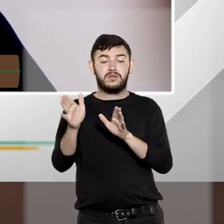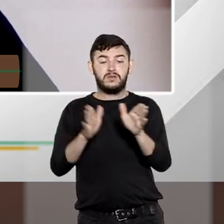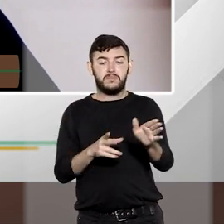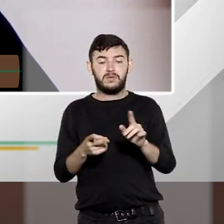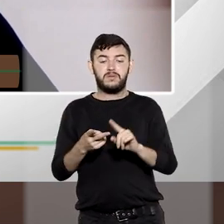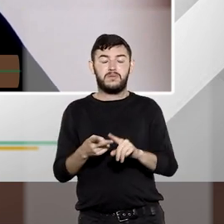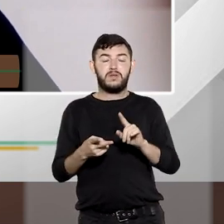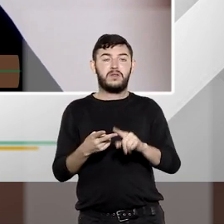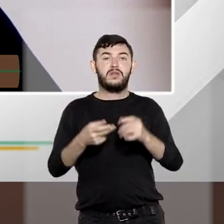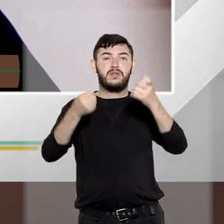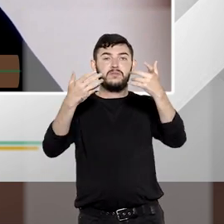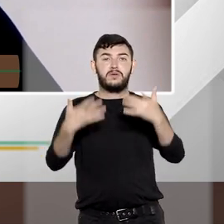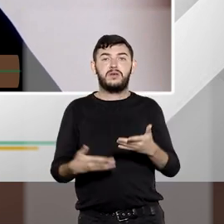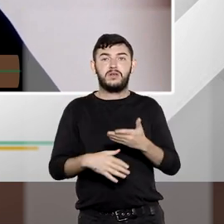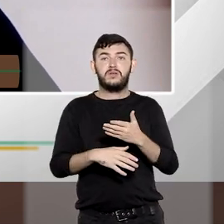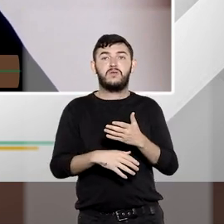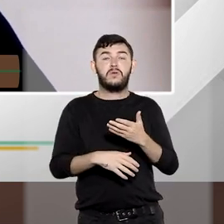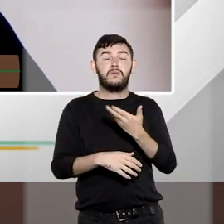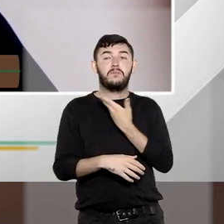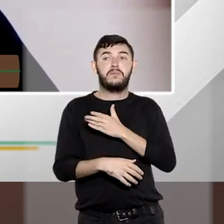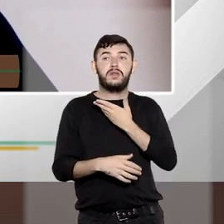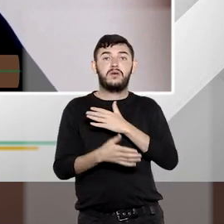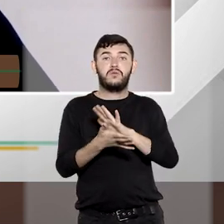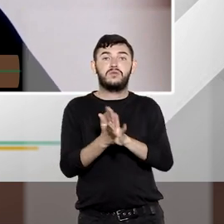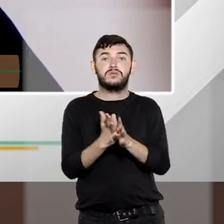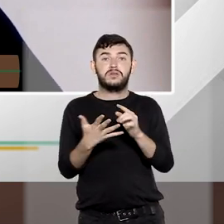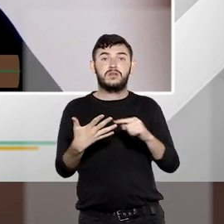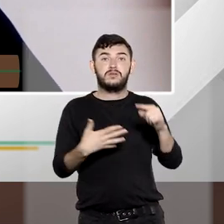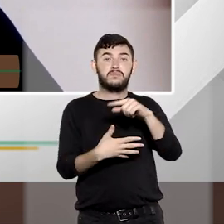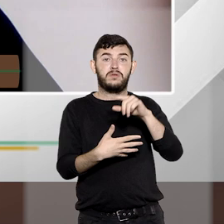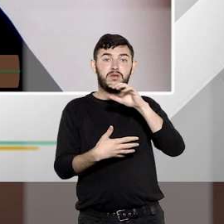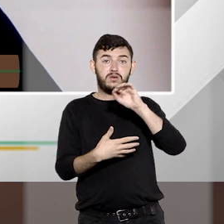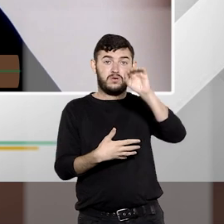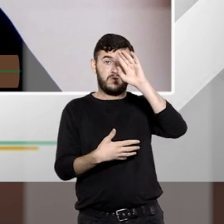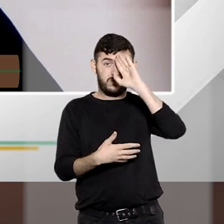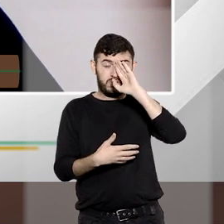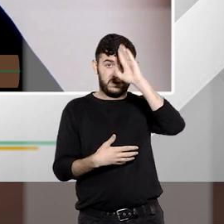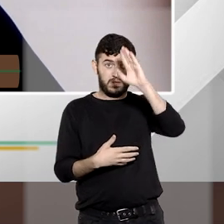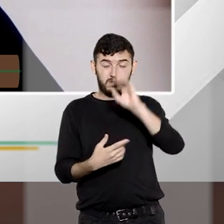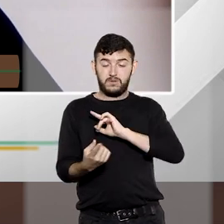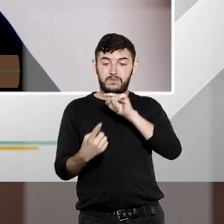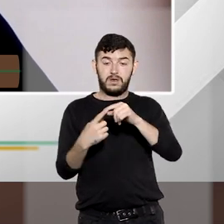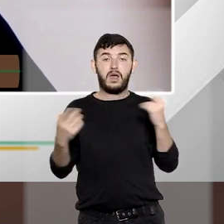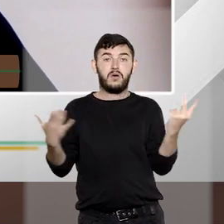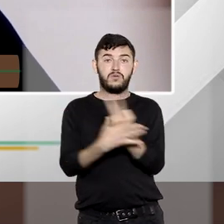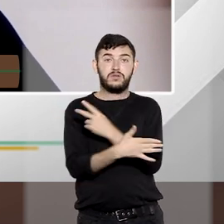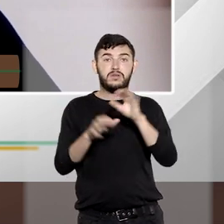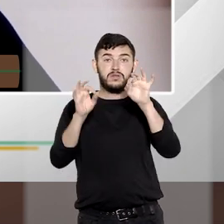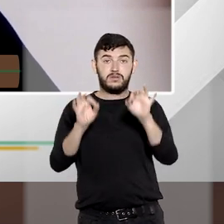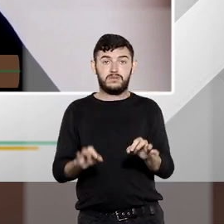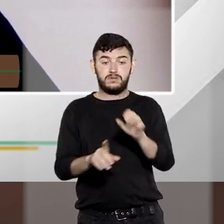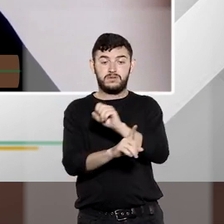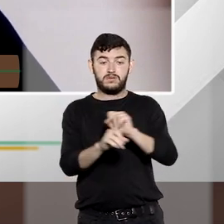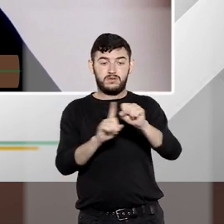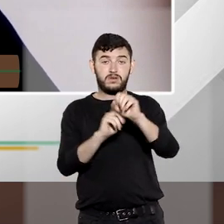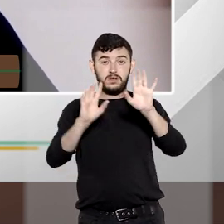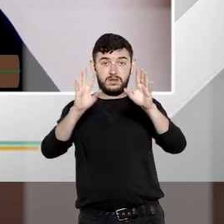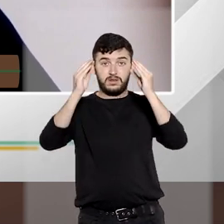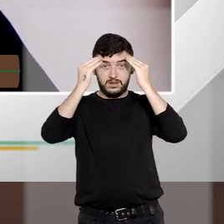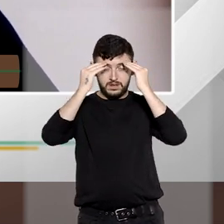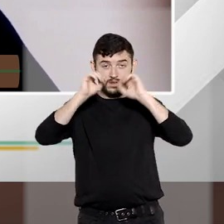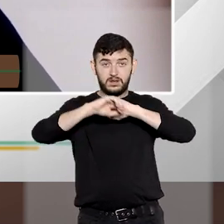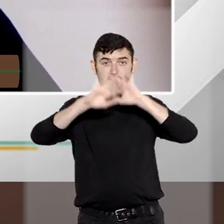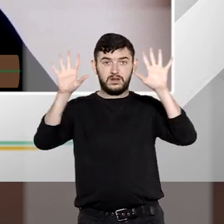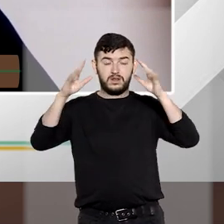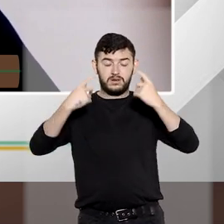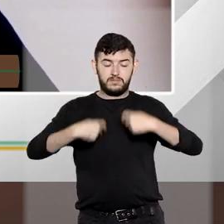prioridades, dentre outras, para elas serem cumpridas, precisa então que a sociedade entenda e